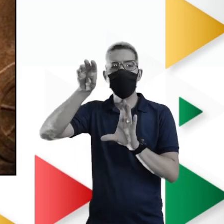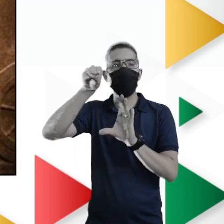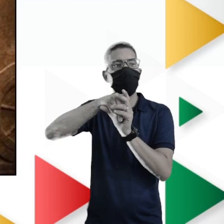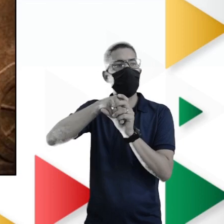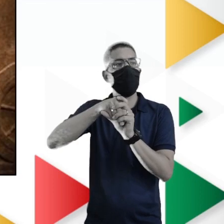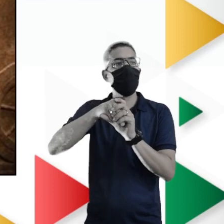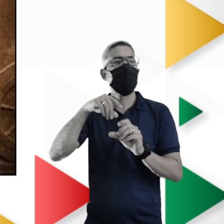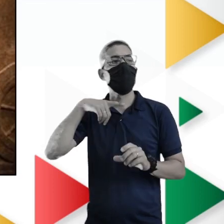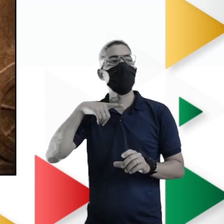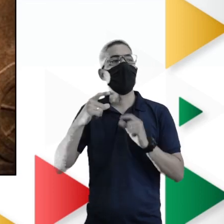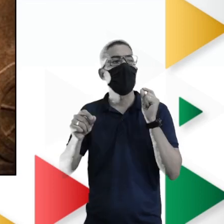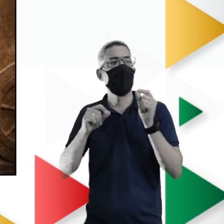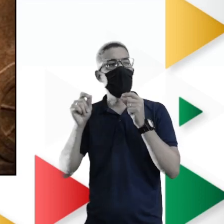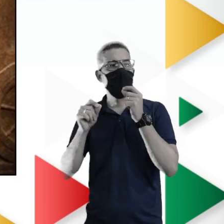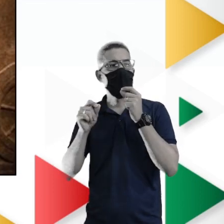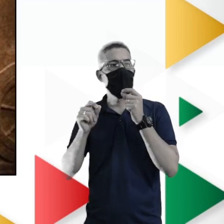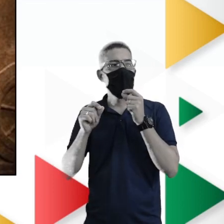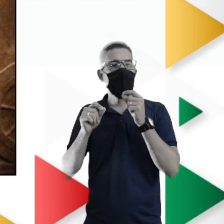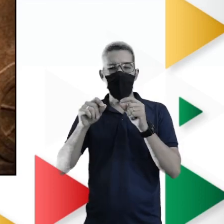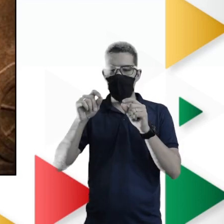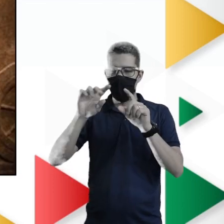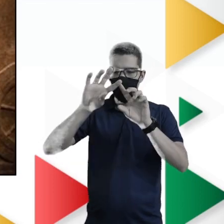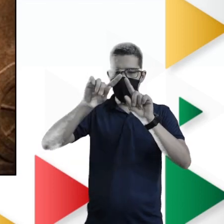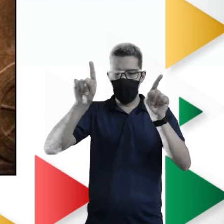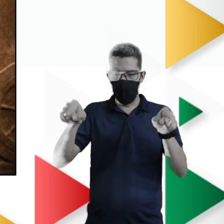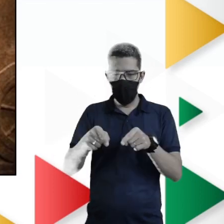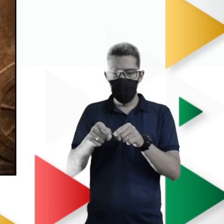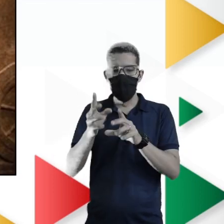eu vou pegar a soma dos ângulos internos